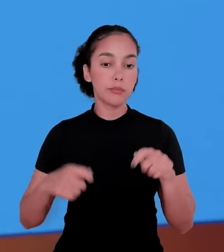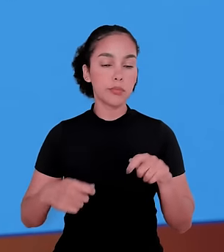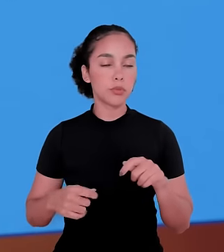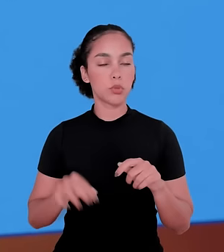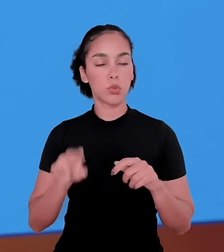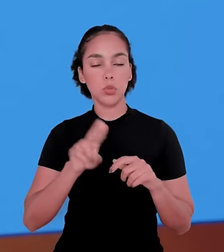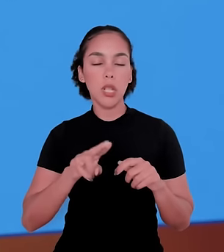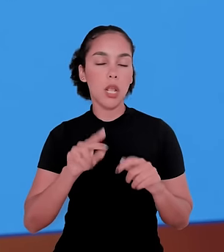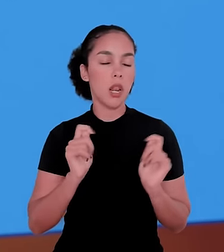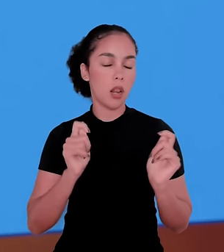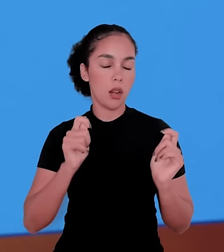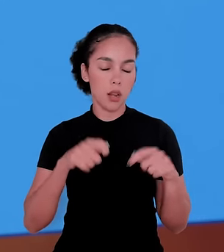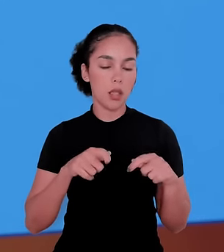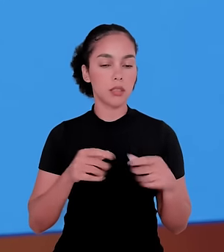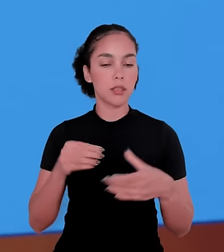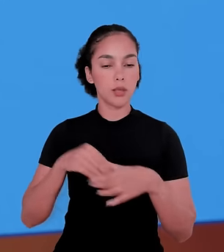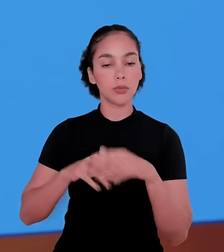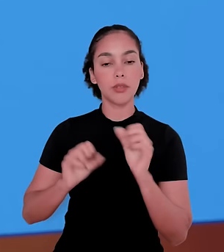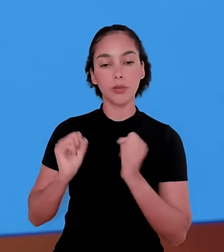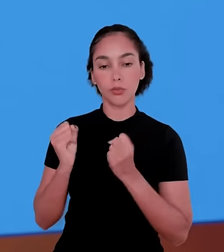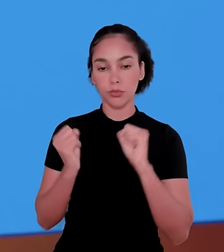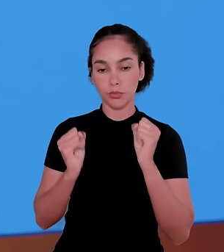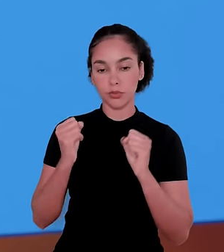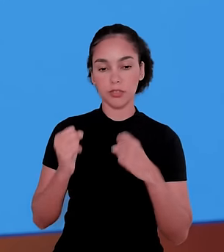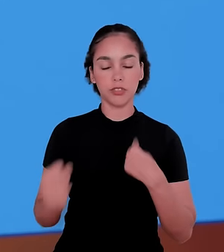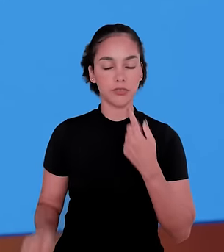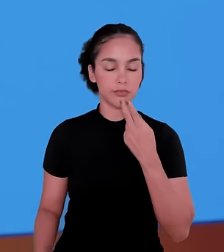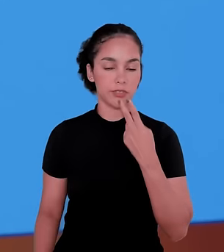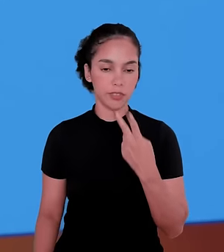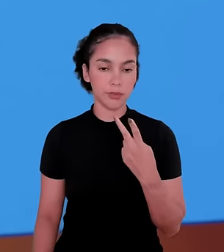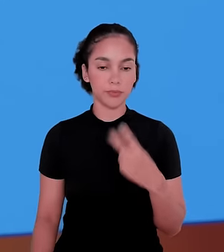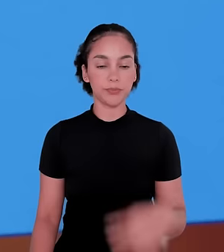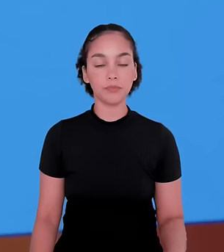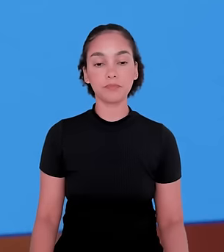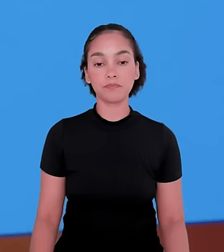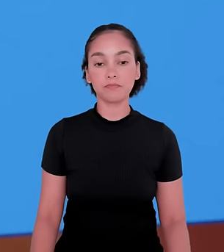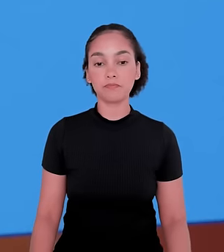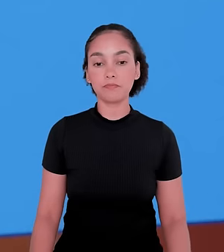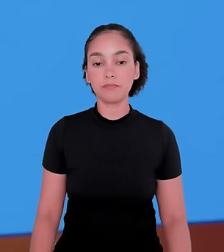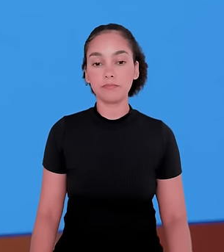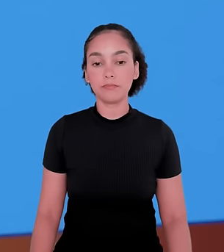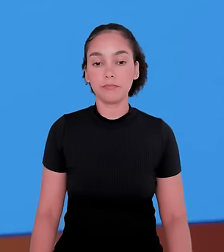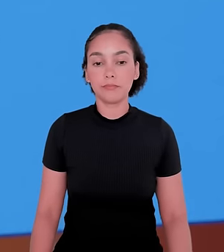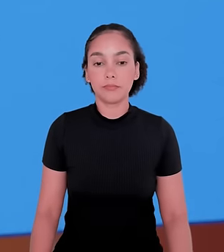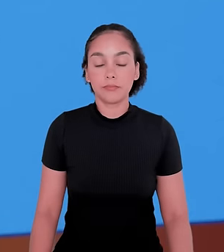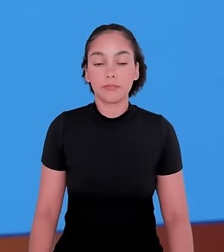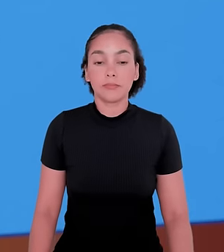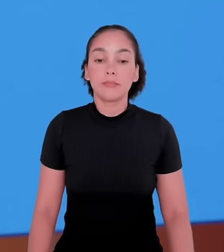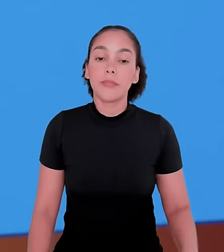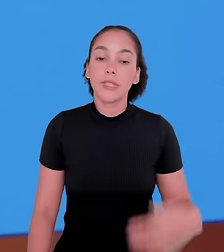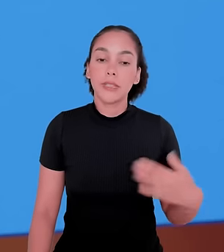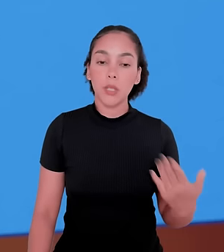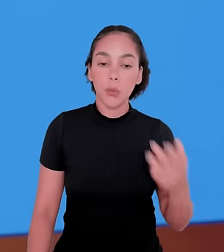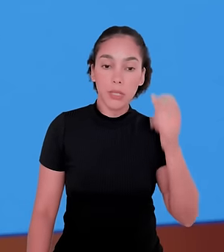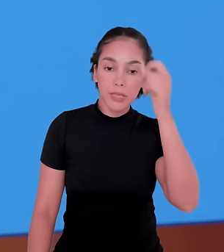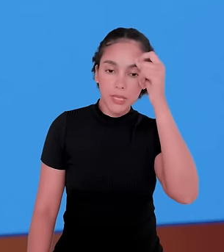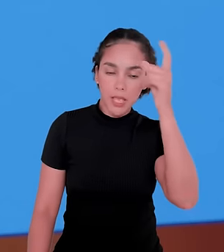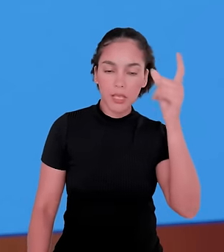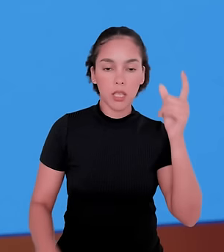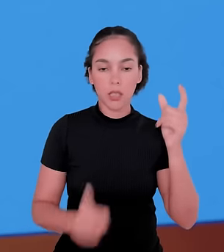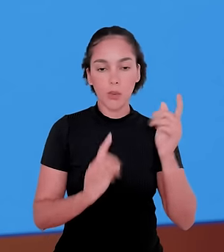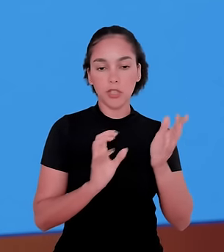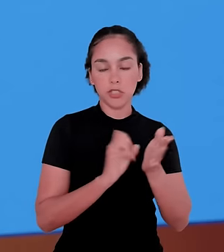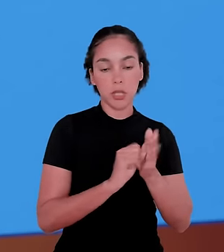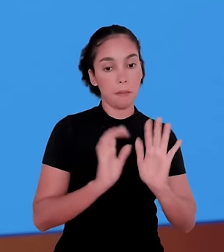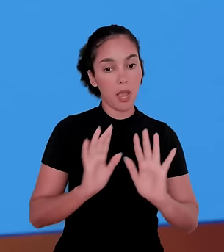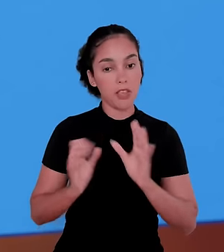utilidade uma aplicação Industrial como a gente chama em termos mais formais então ideia não é patenteável mas a invenção que